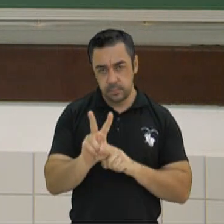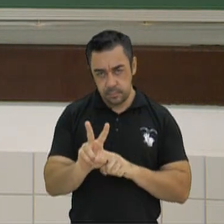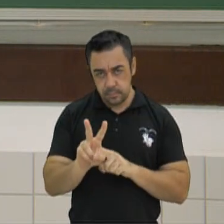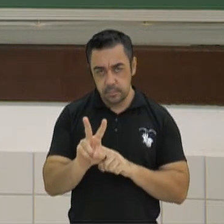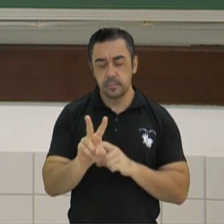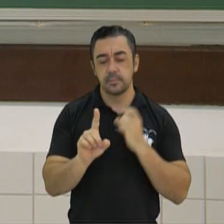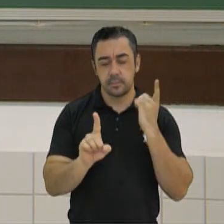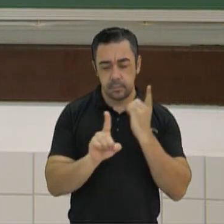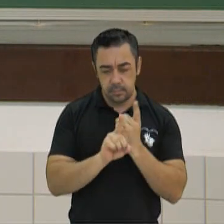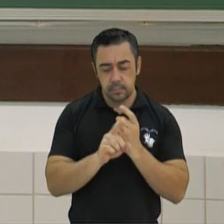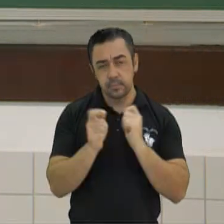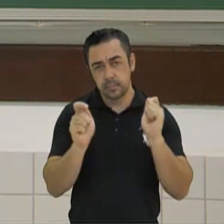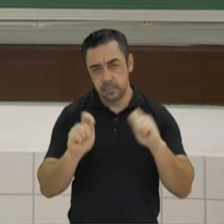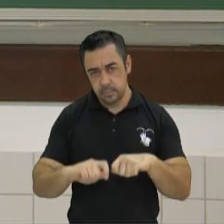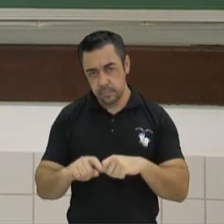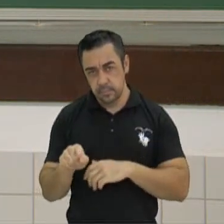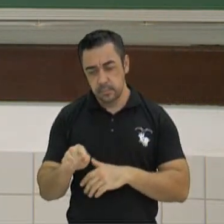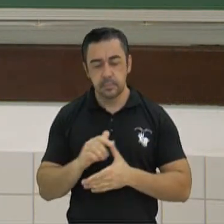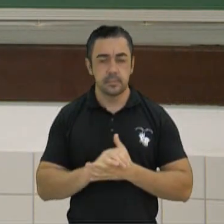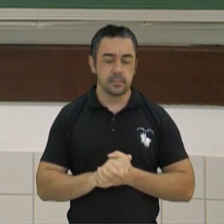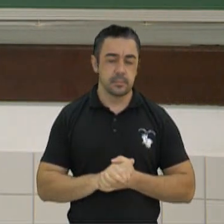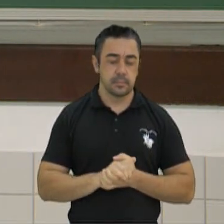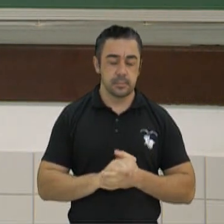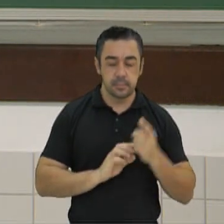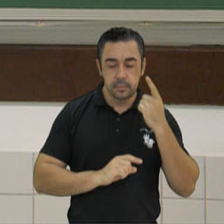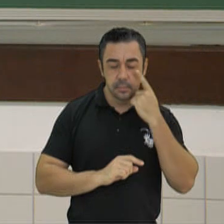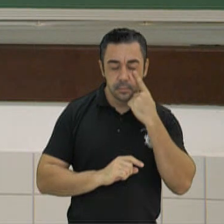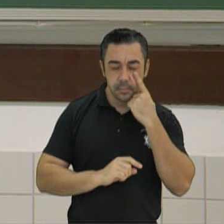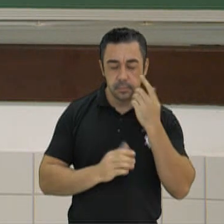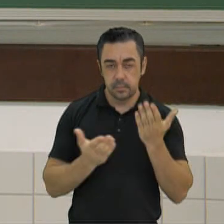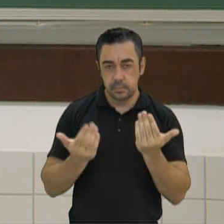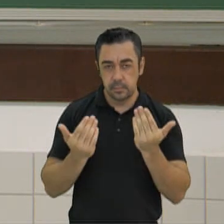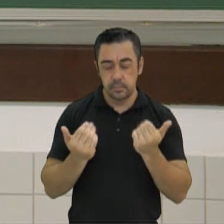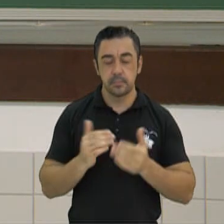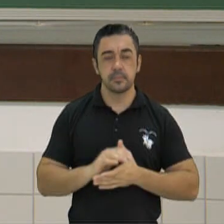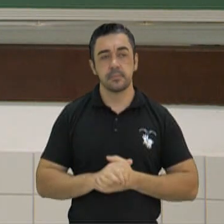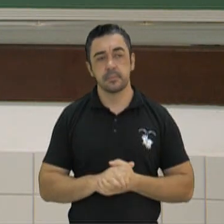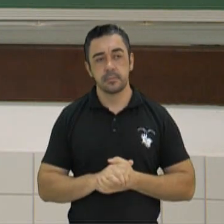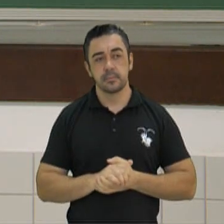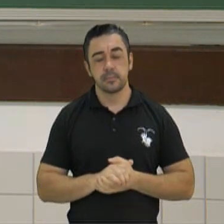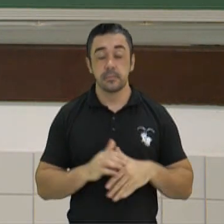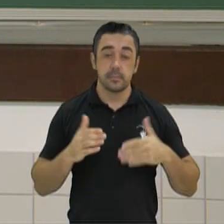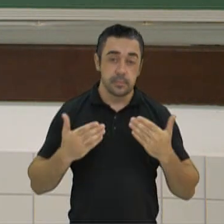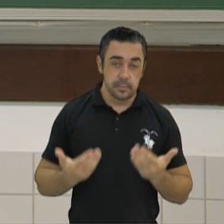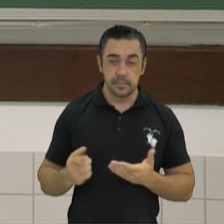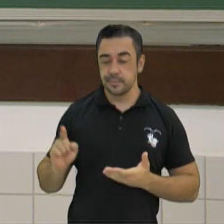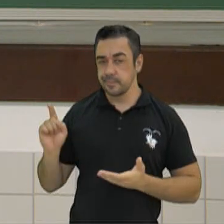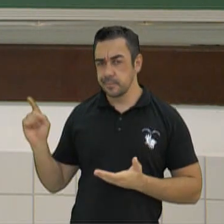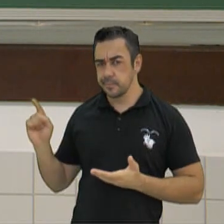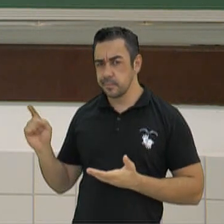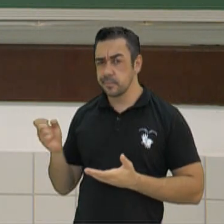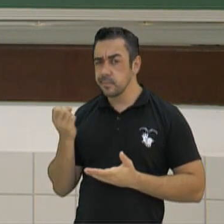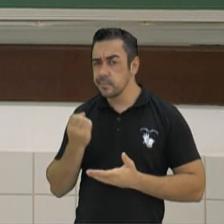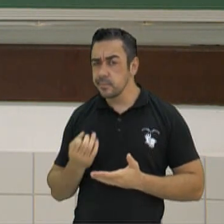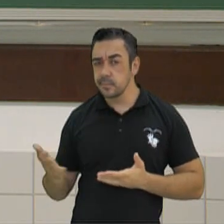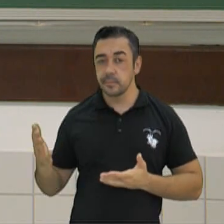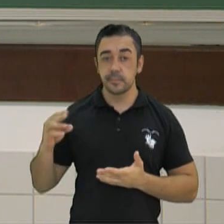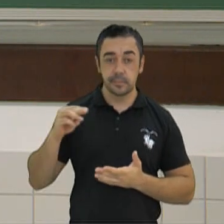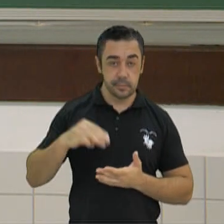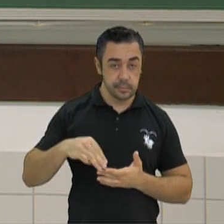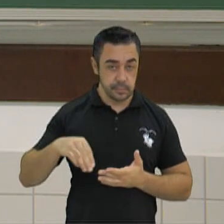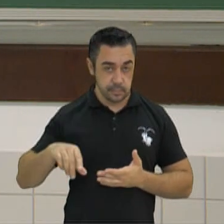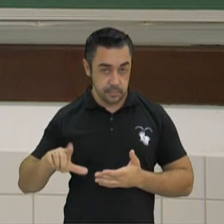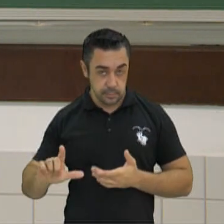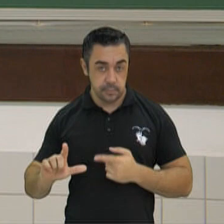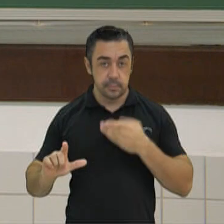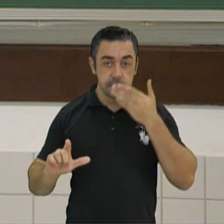ali a capacidade? Então, vamos lá. Observe aqui com a professora. Então, de quantos mililitros de